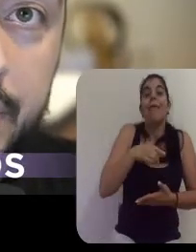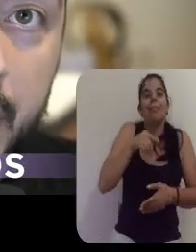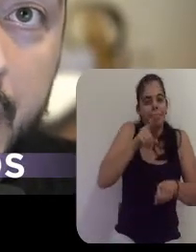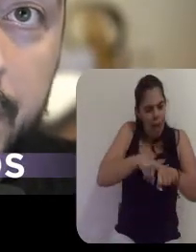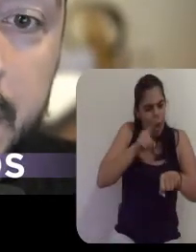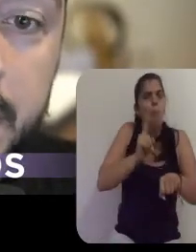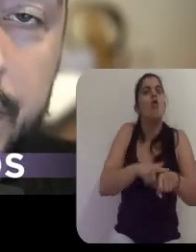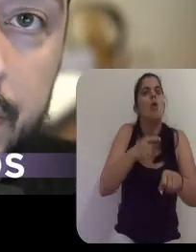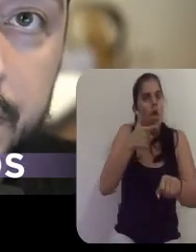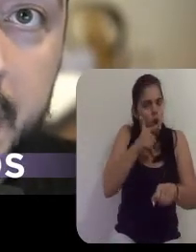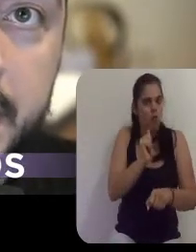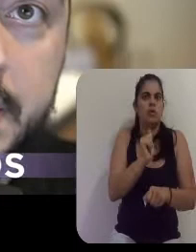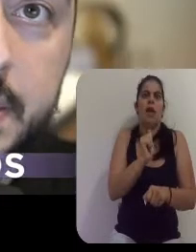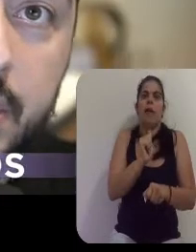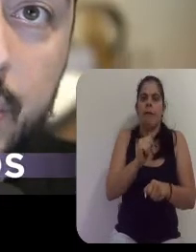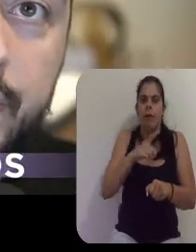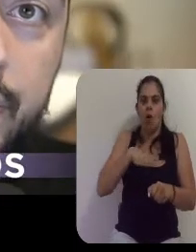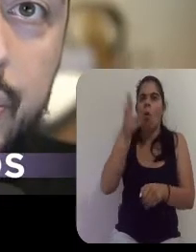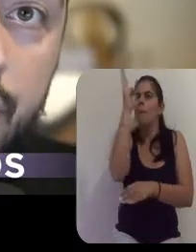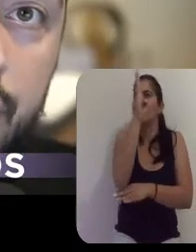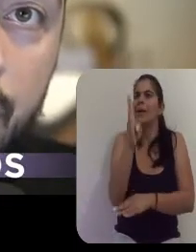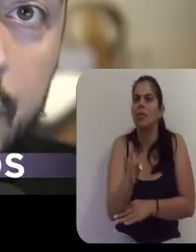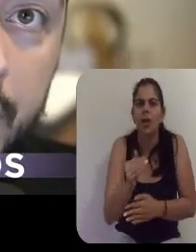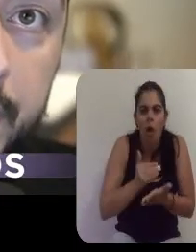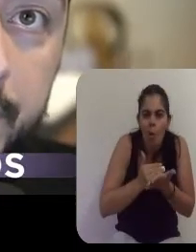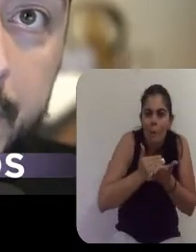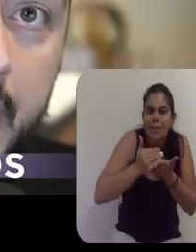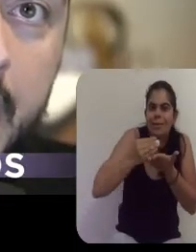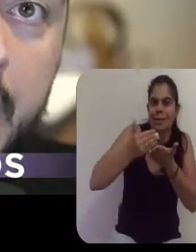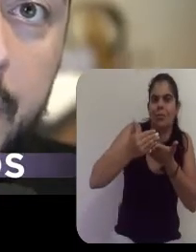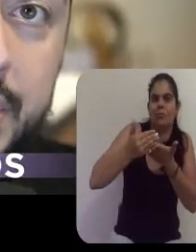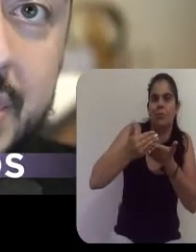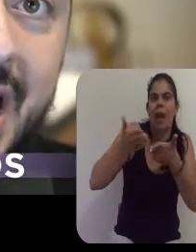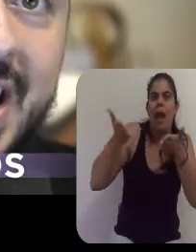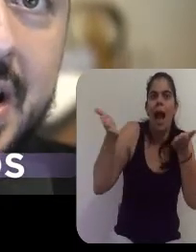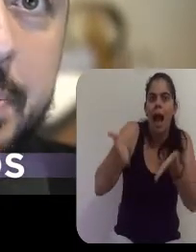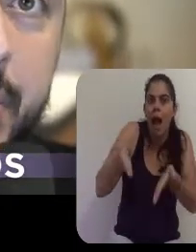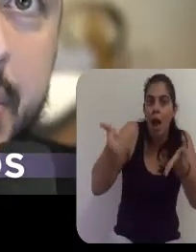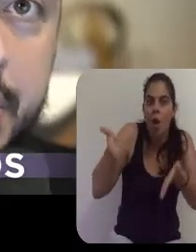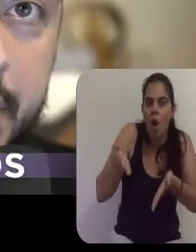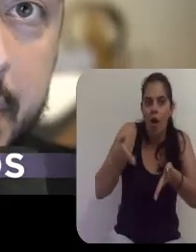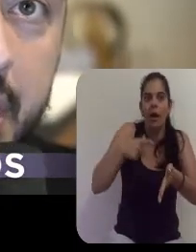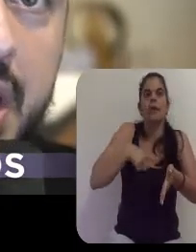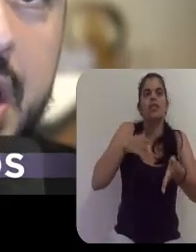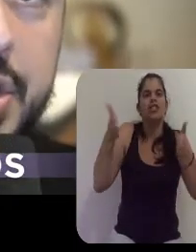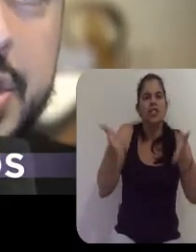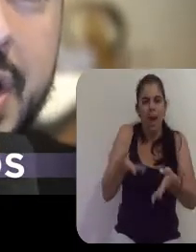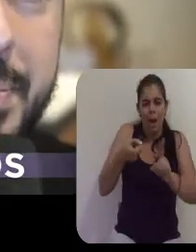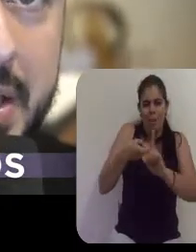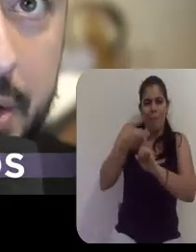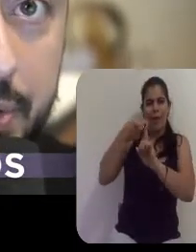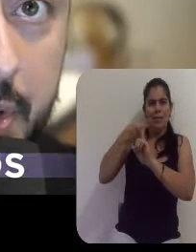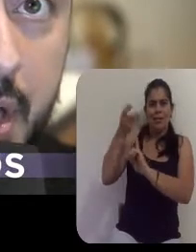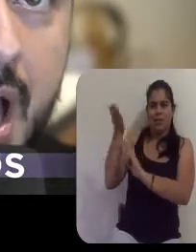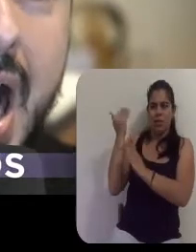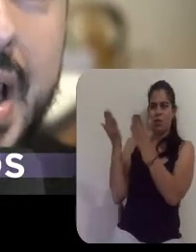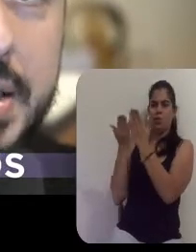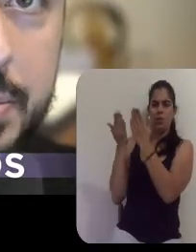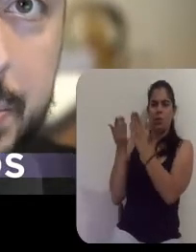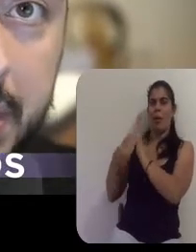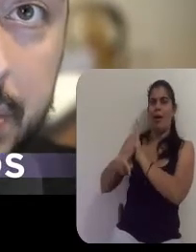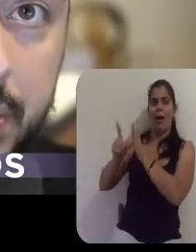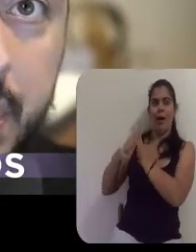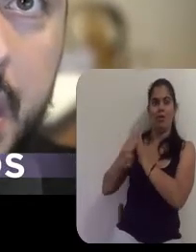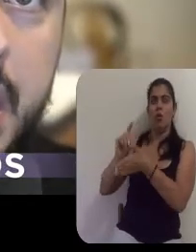para estudar o que aconteceu em outros países e o que funcionou ou não. Então a gente ainda pode agir. E a gente já aprendeu, a